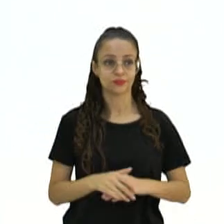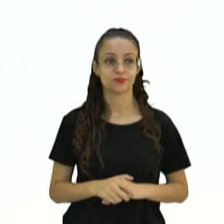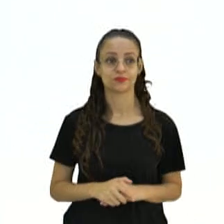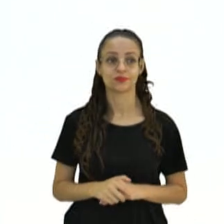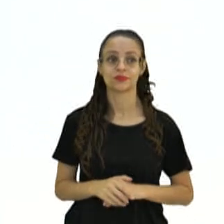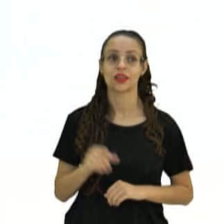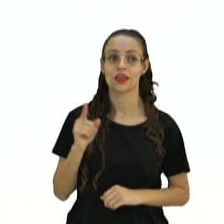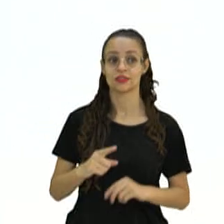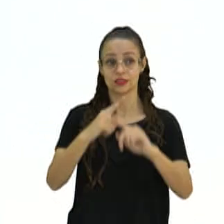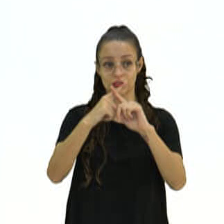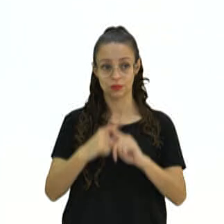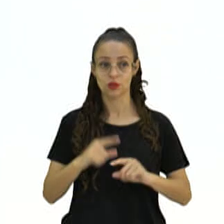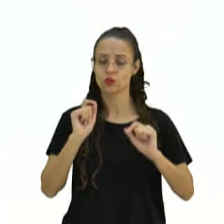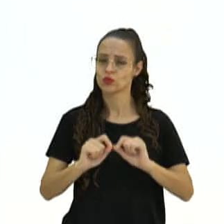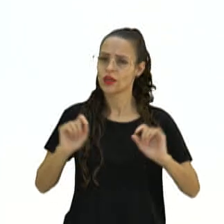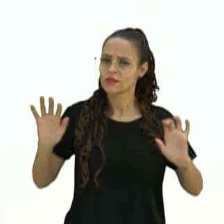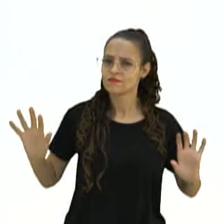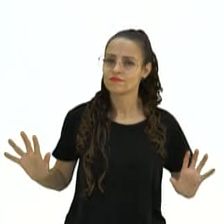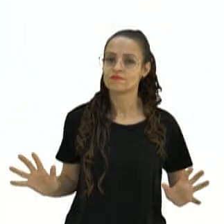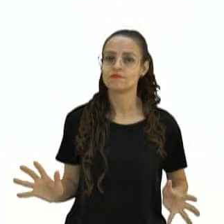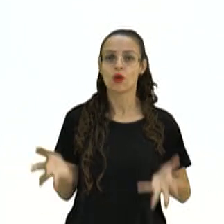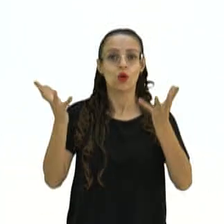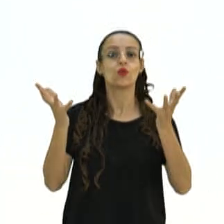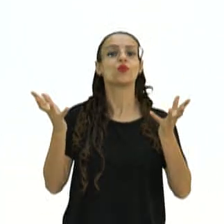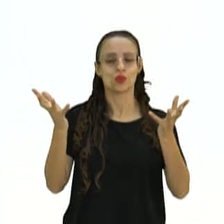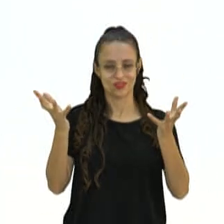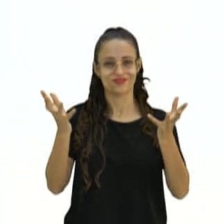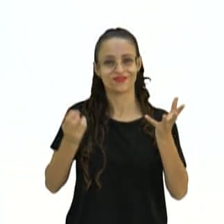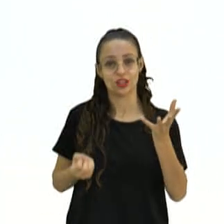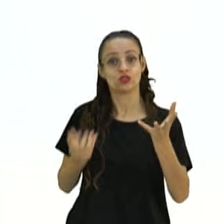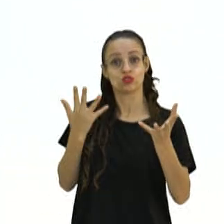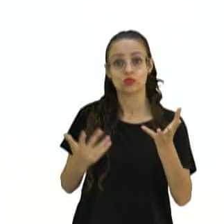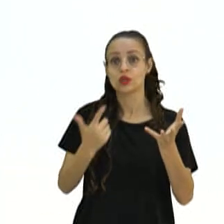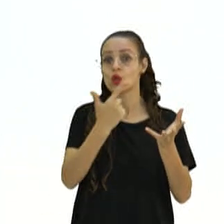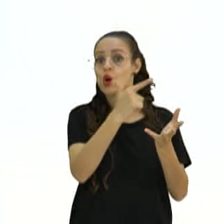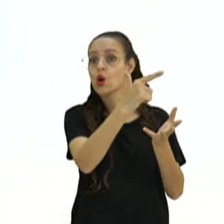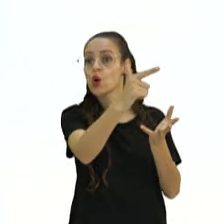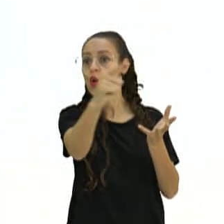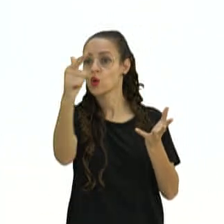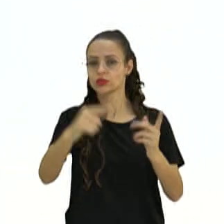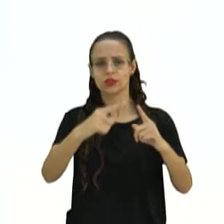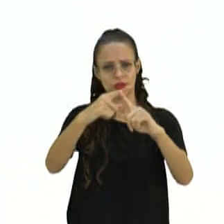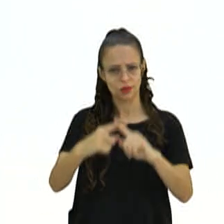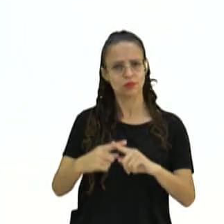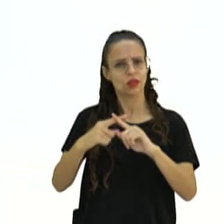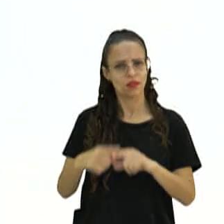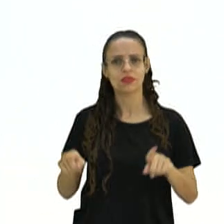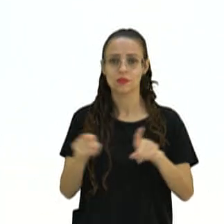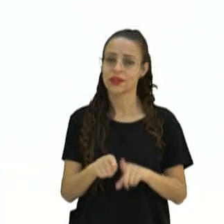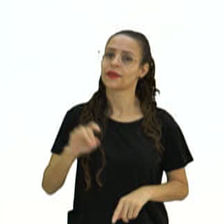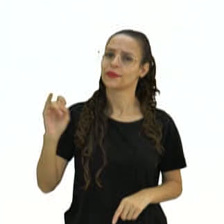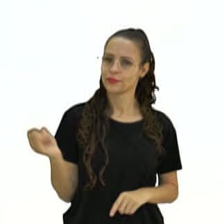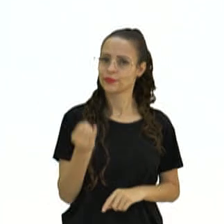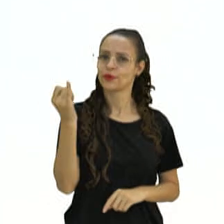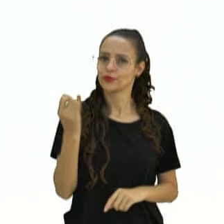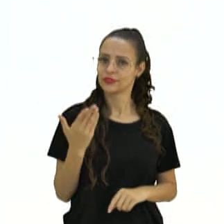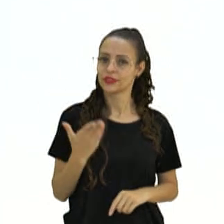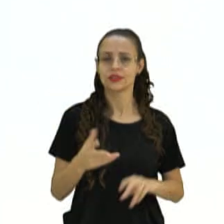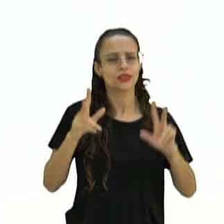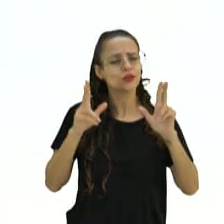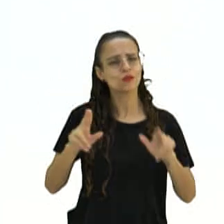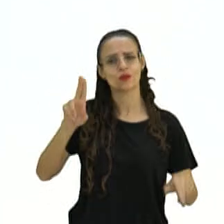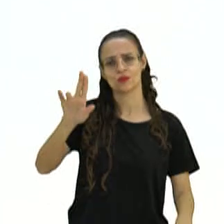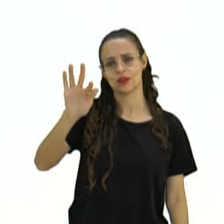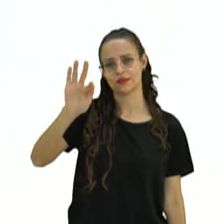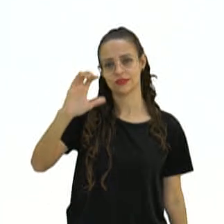1993. Esse campeonato foi como alavanca para o surgimento de outros campeonatos que se tornaram tão importantes quanto o UFC,